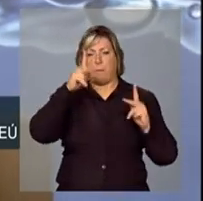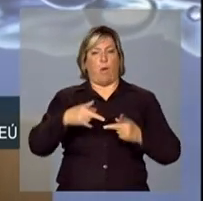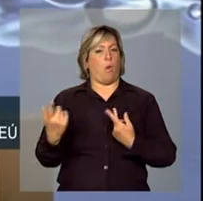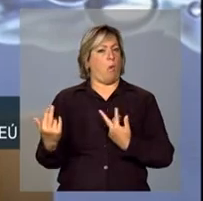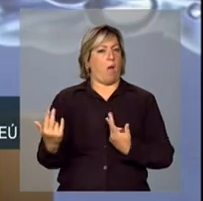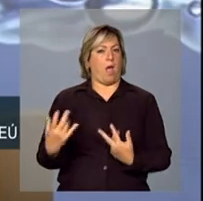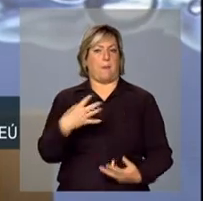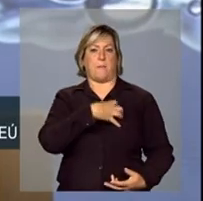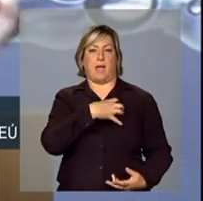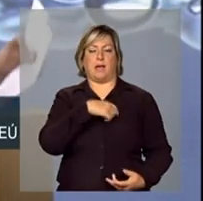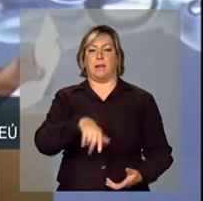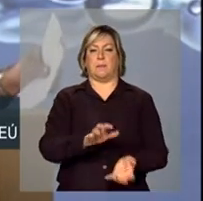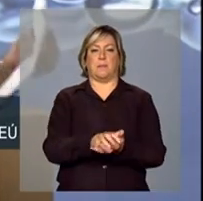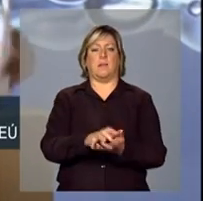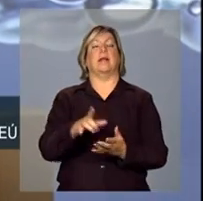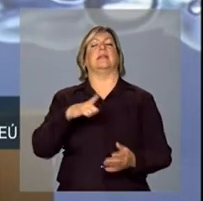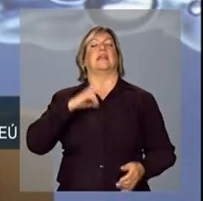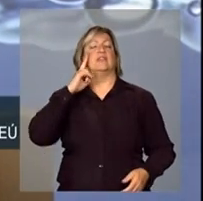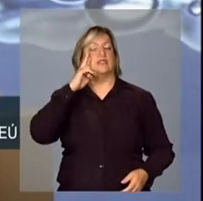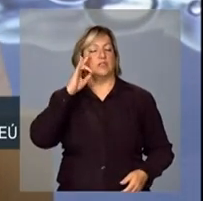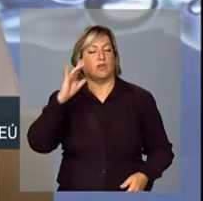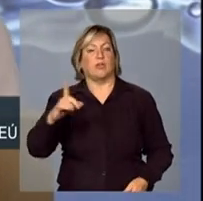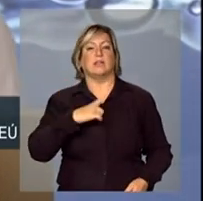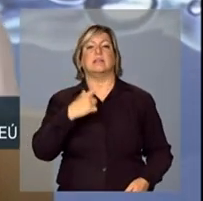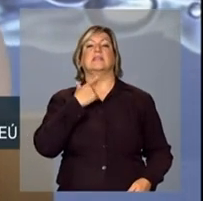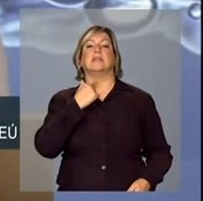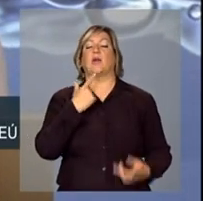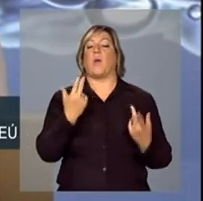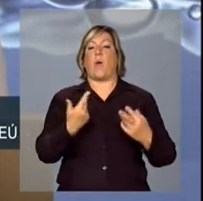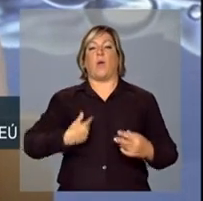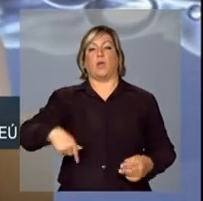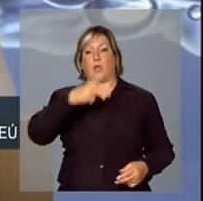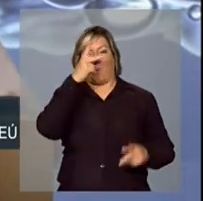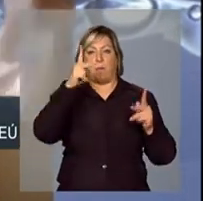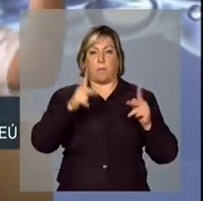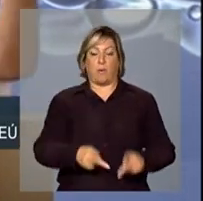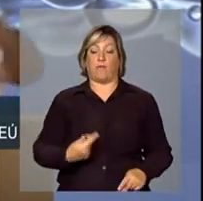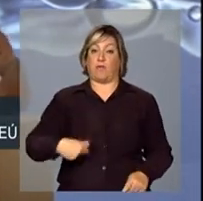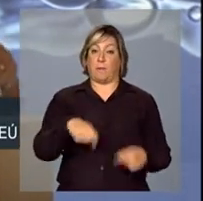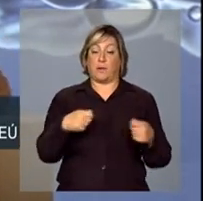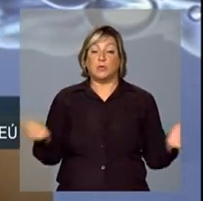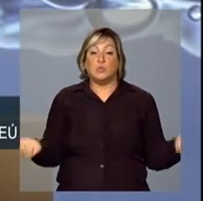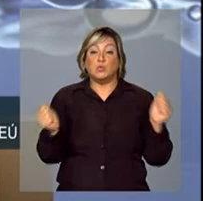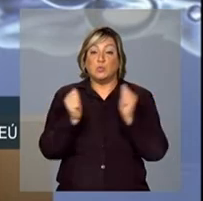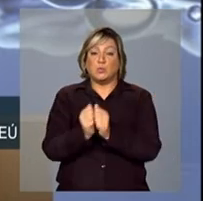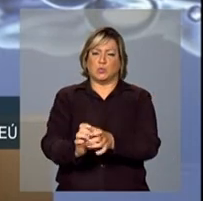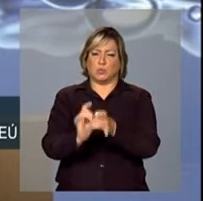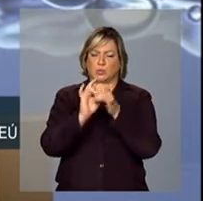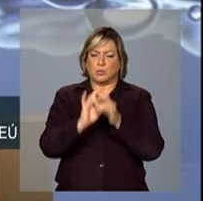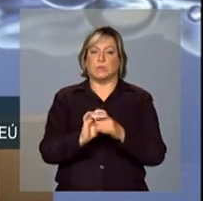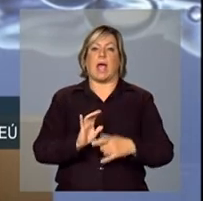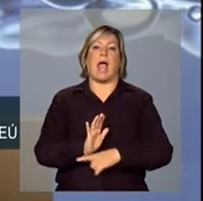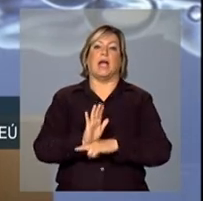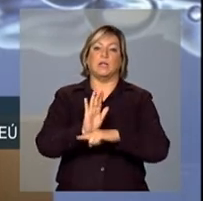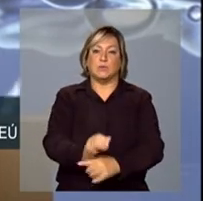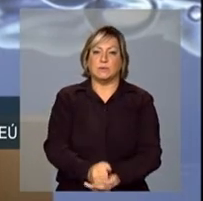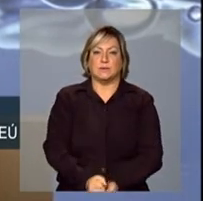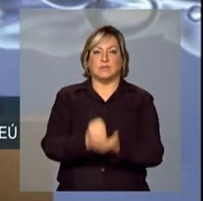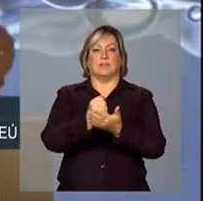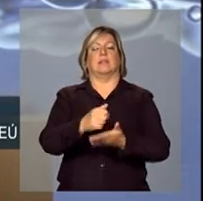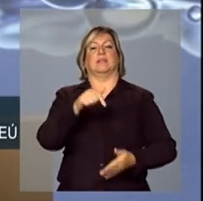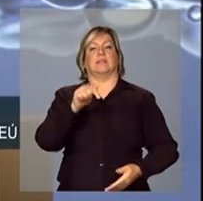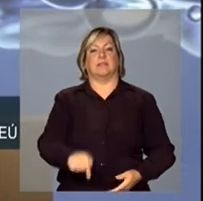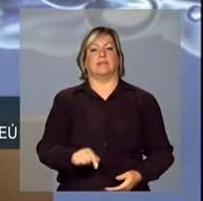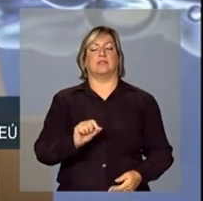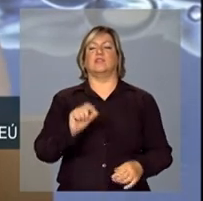de Pernambuco. Tem sonhos, desejos, como o nosso povo. Nós temos que estar juntos, ajudando a reverter